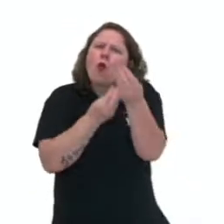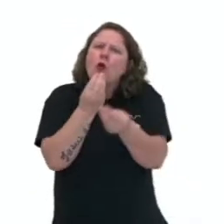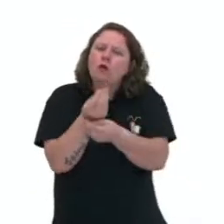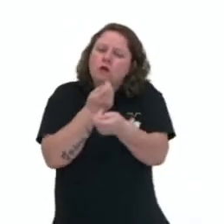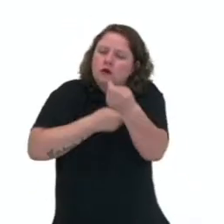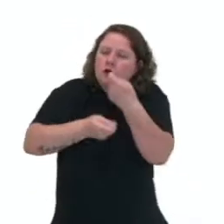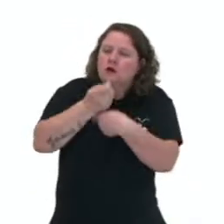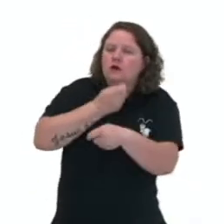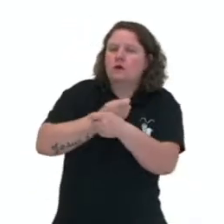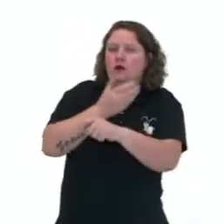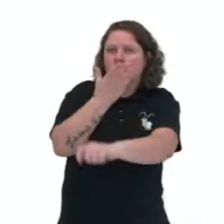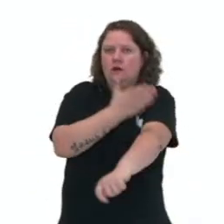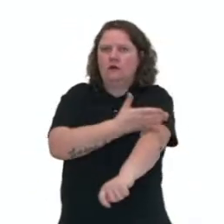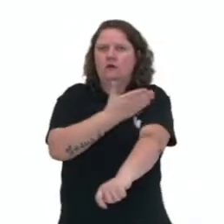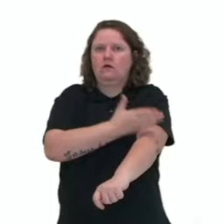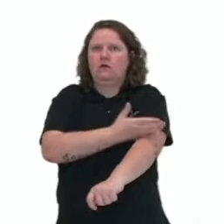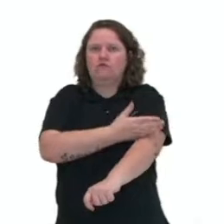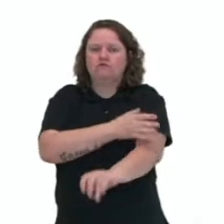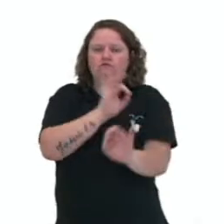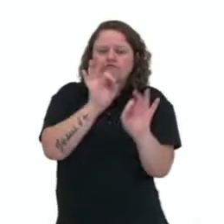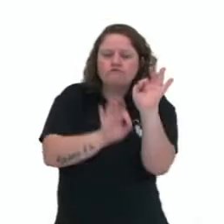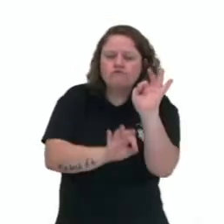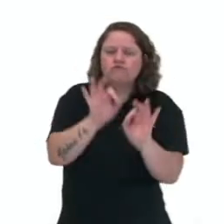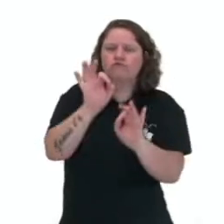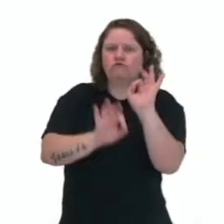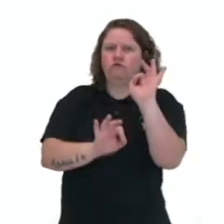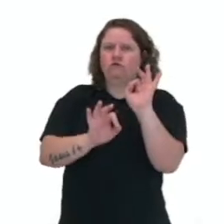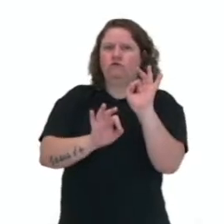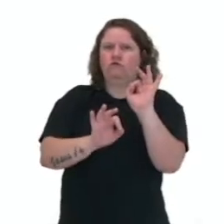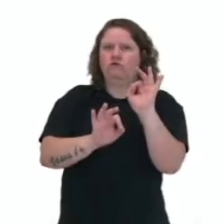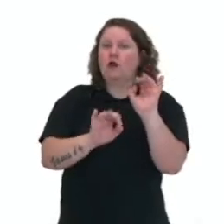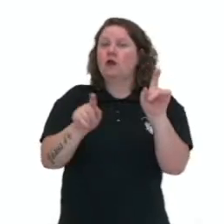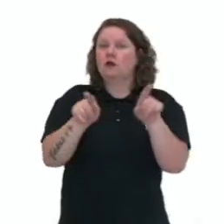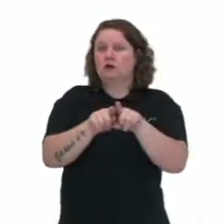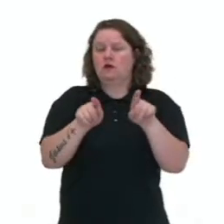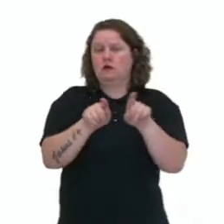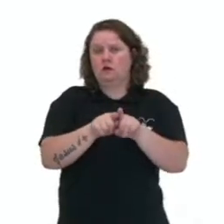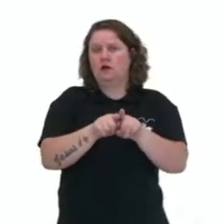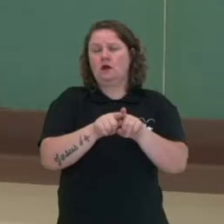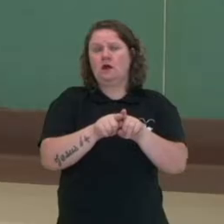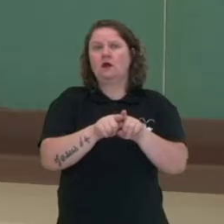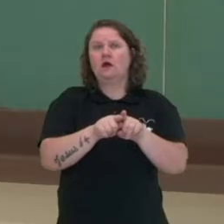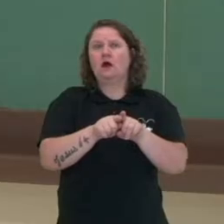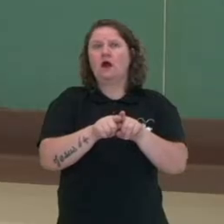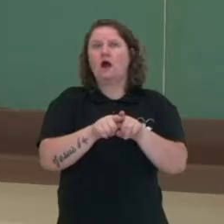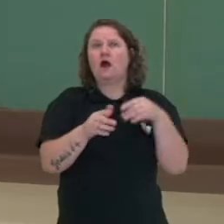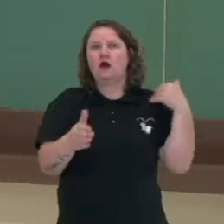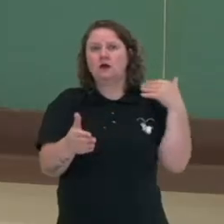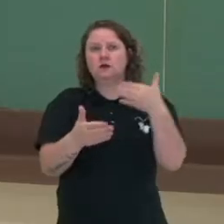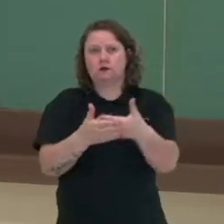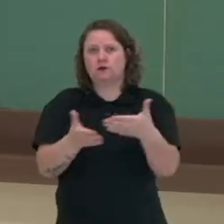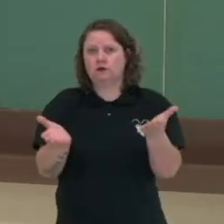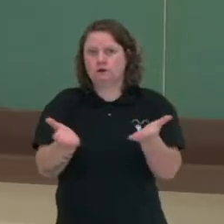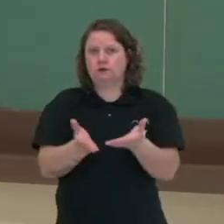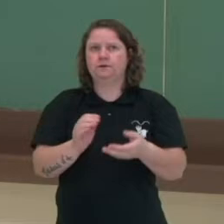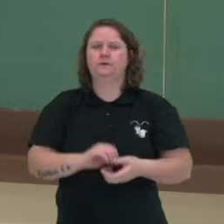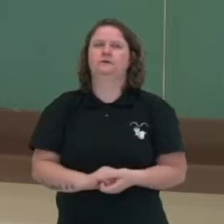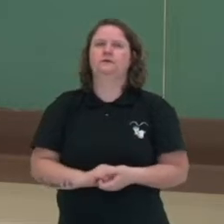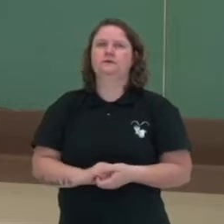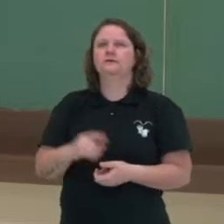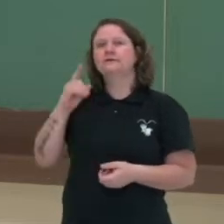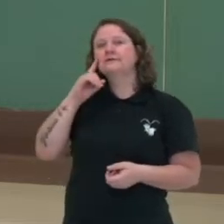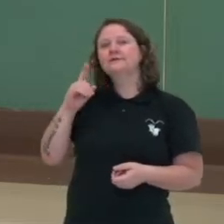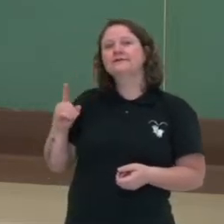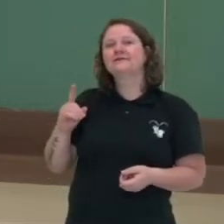essa organização reflete muito no modo de vida da população europeia. Vamos resolver agora?